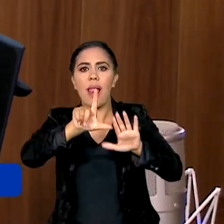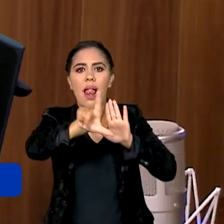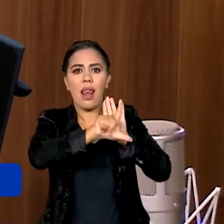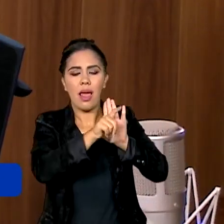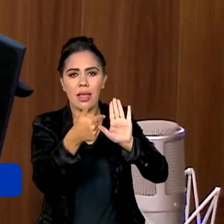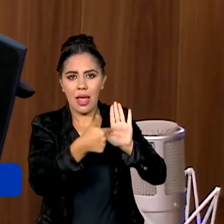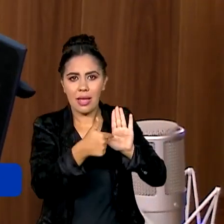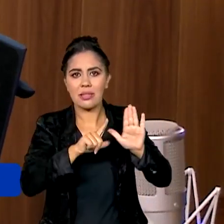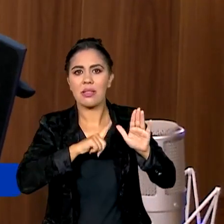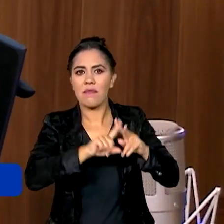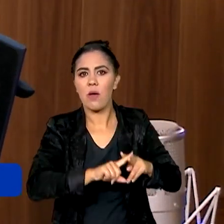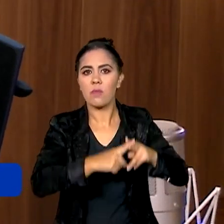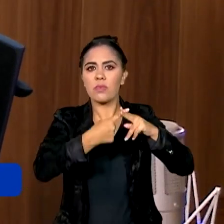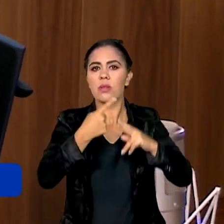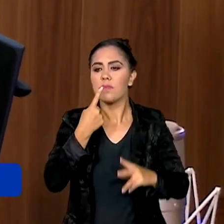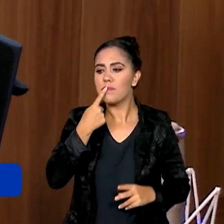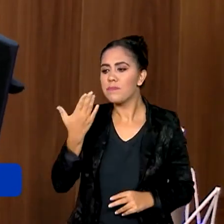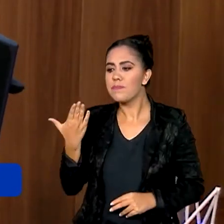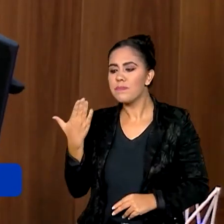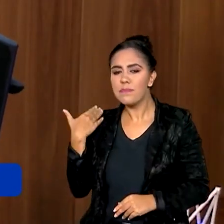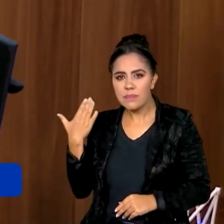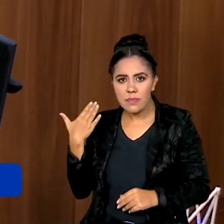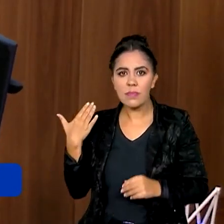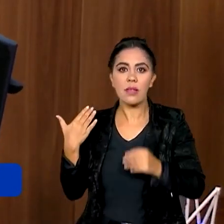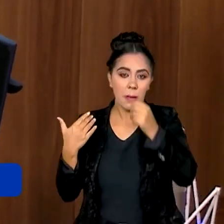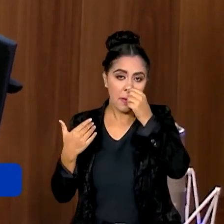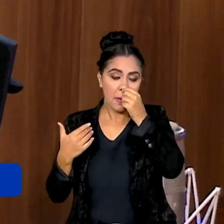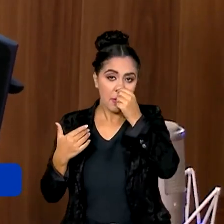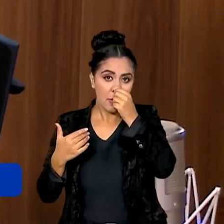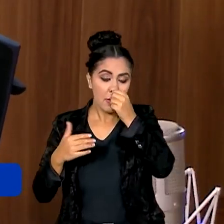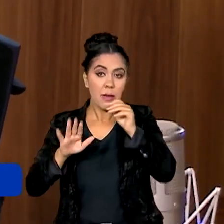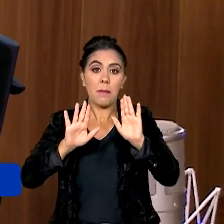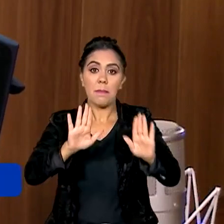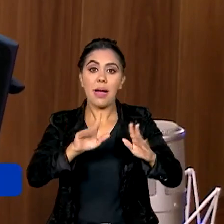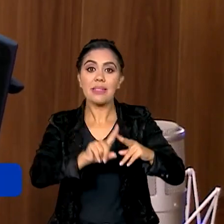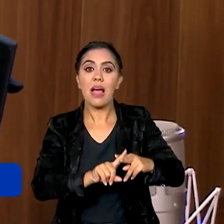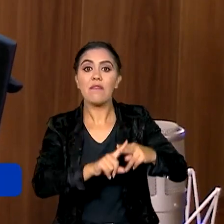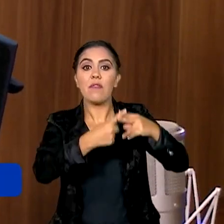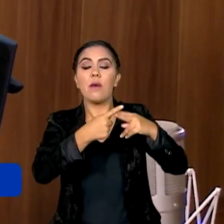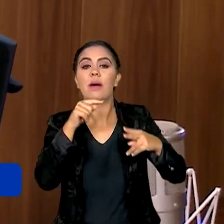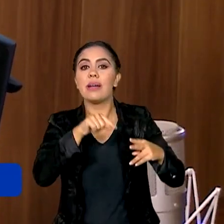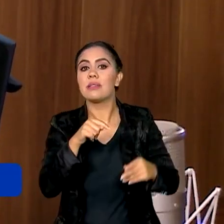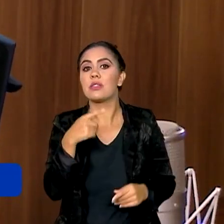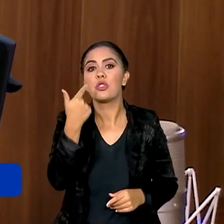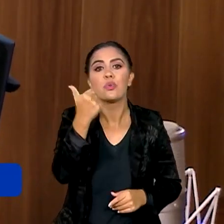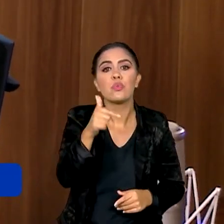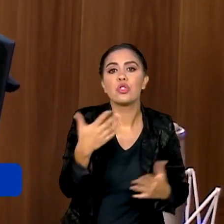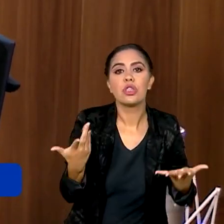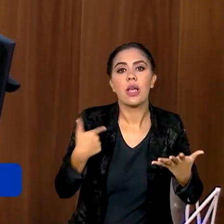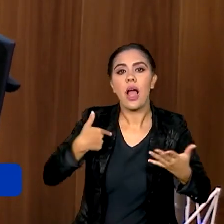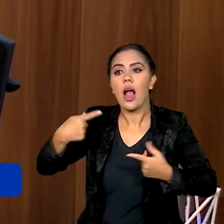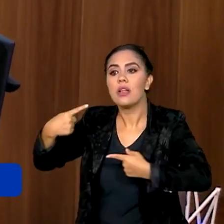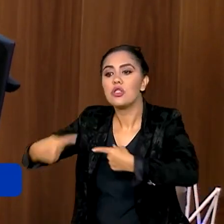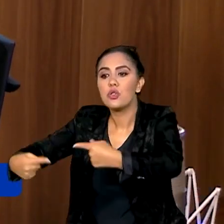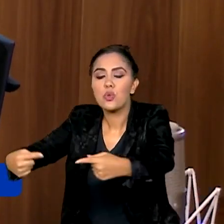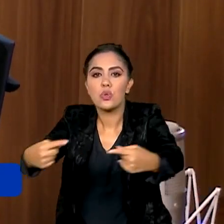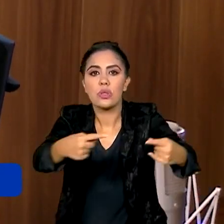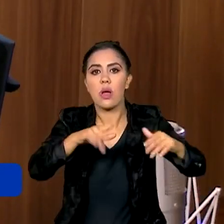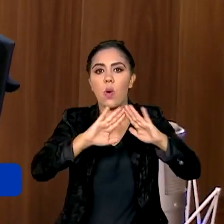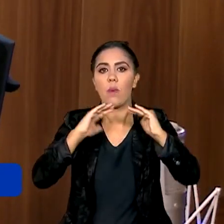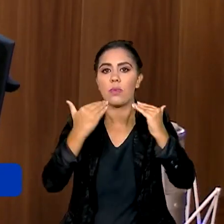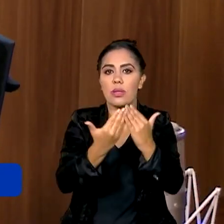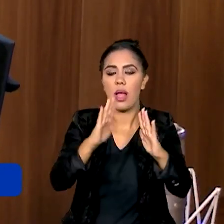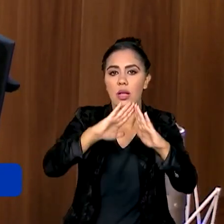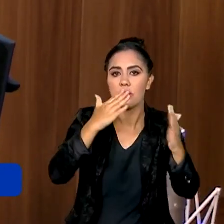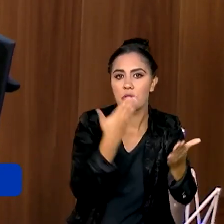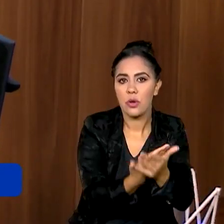foi reformada recentemente, mas foi feita uma reforma sem uma ampla discussão com a comunidade, com os estudantes,